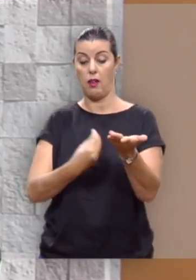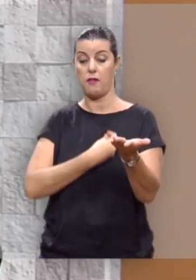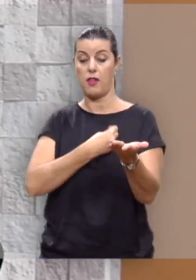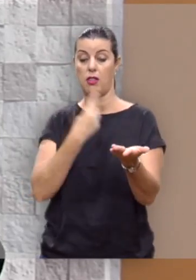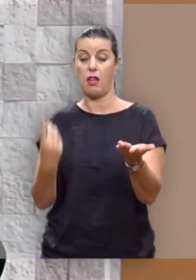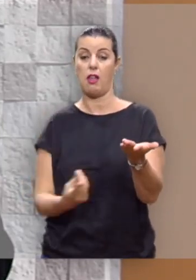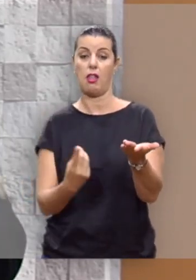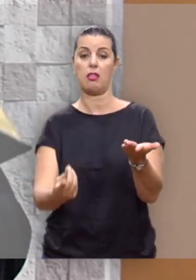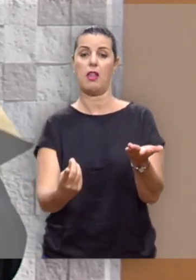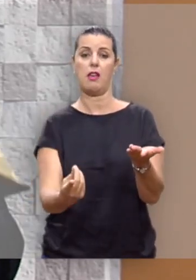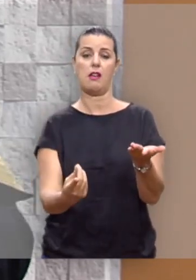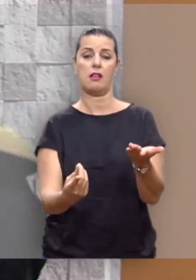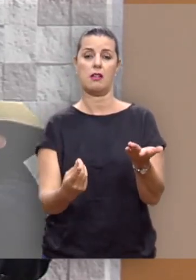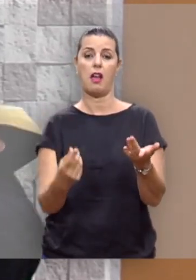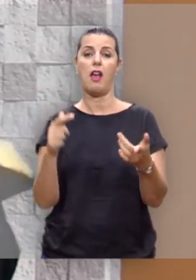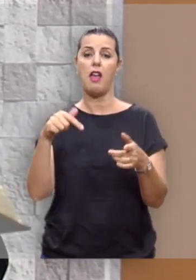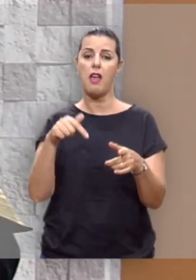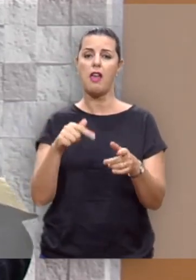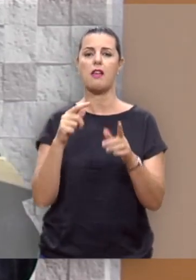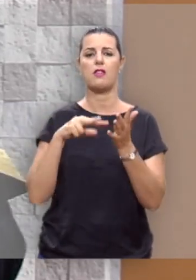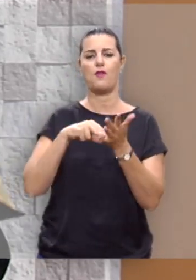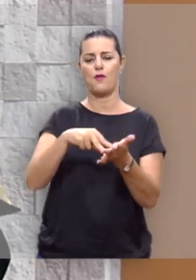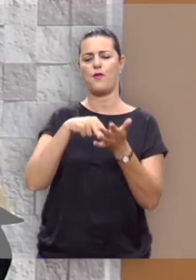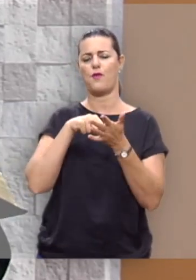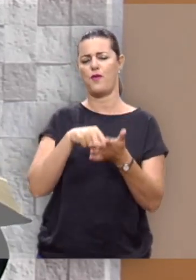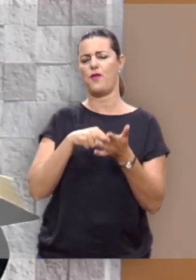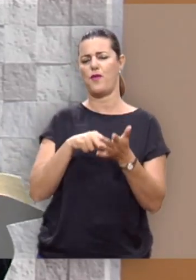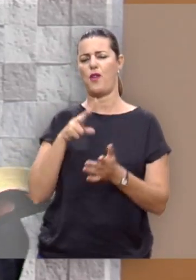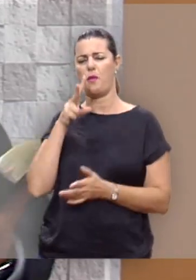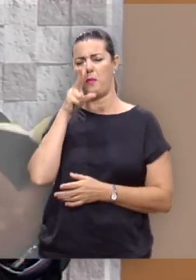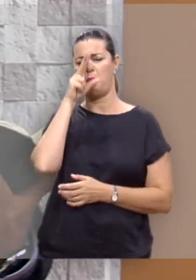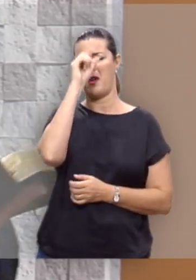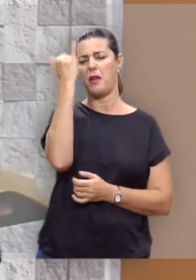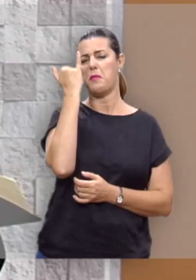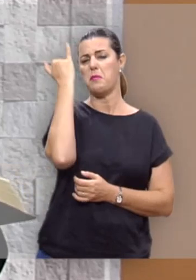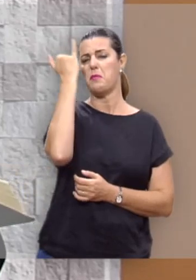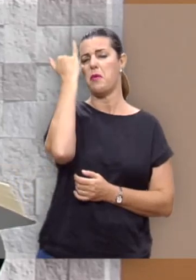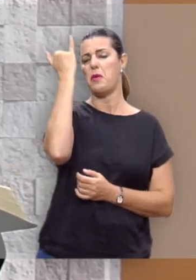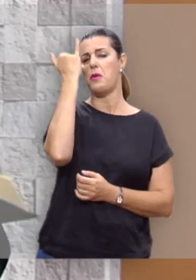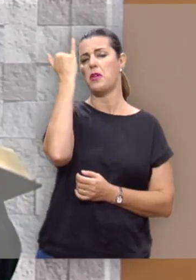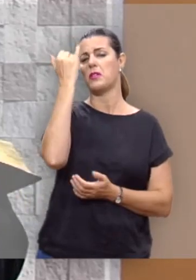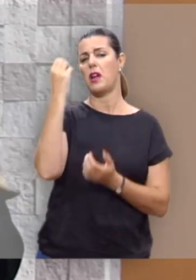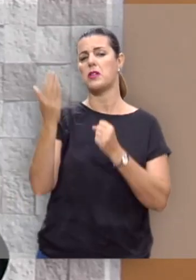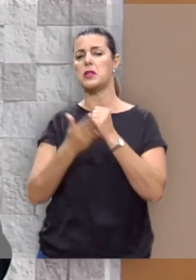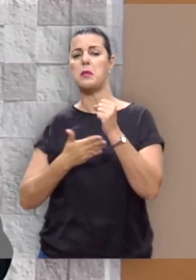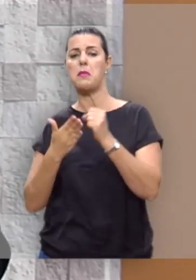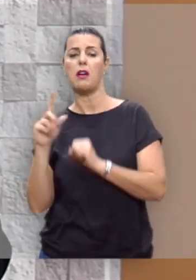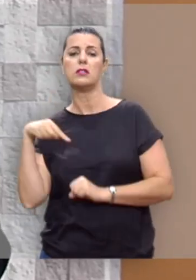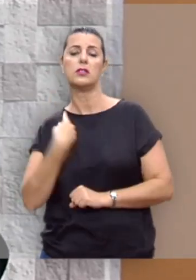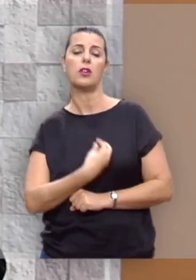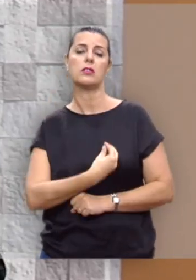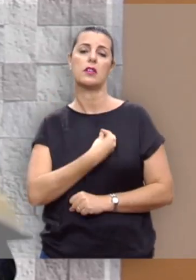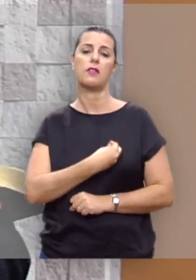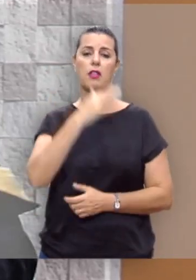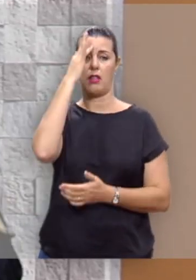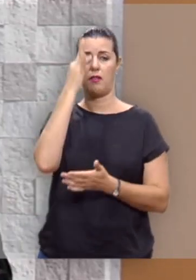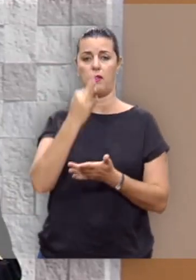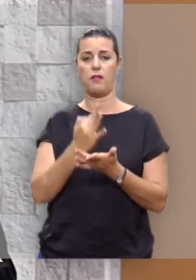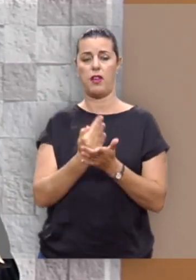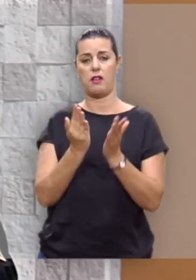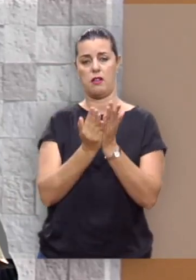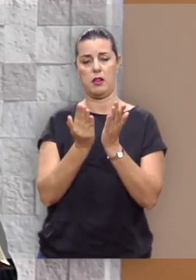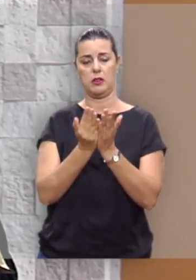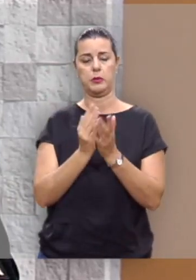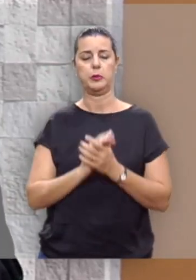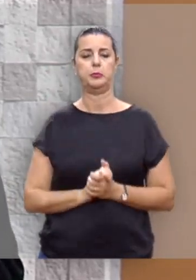vida eterna. E este é um pilar fundamental que sustenta a nossa fé evangélica, a nossa fé